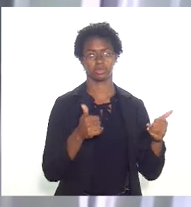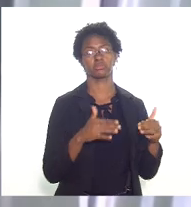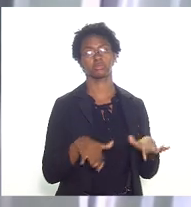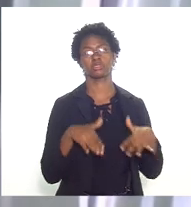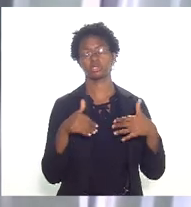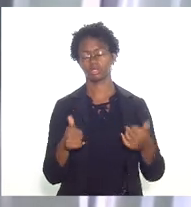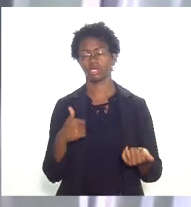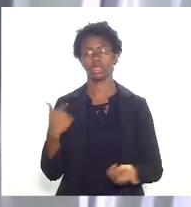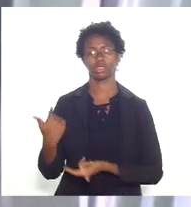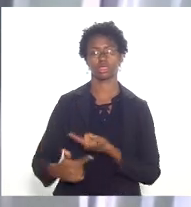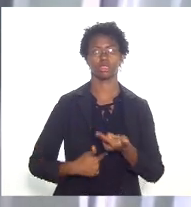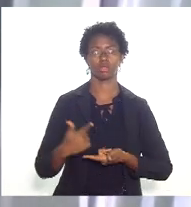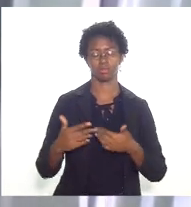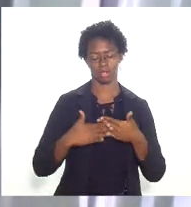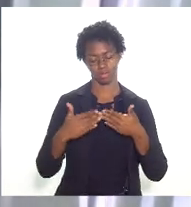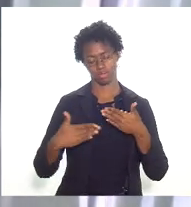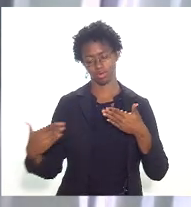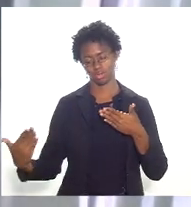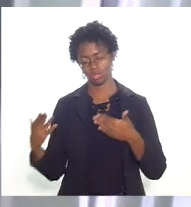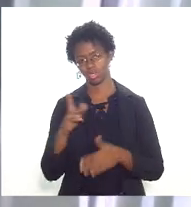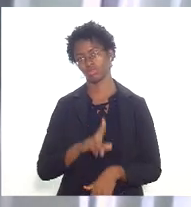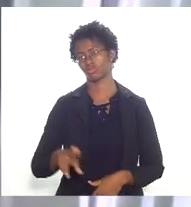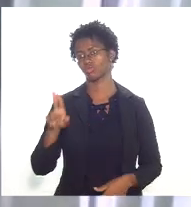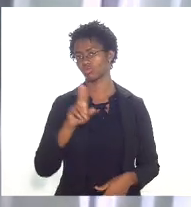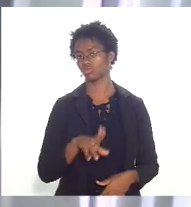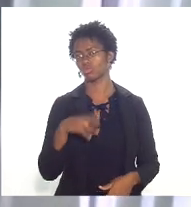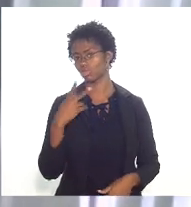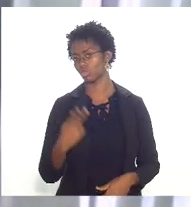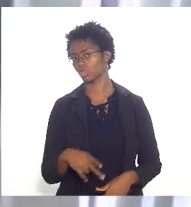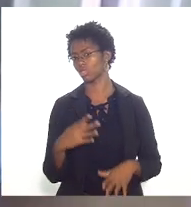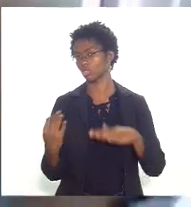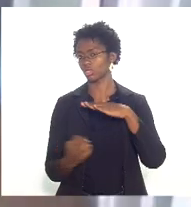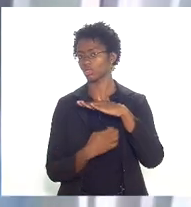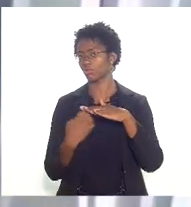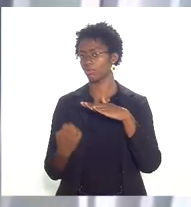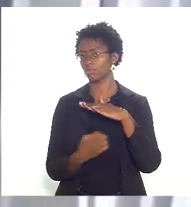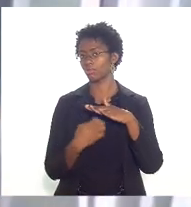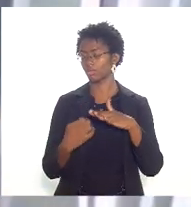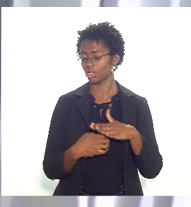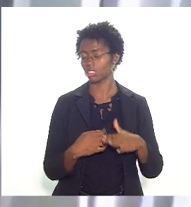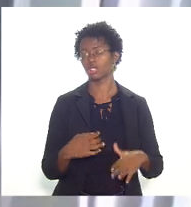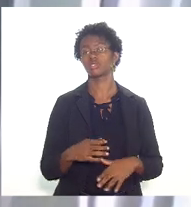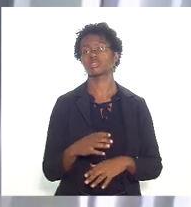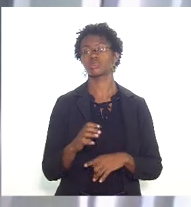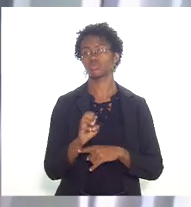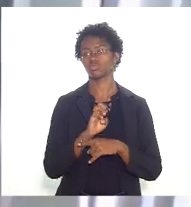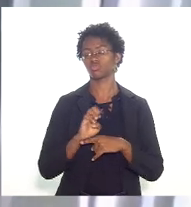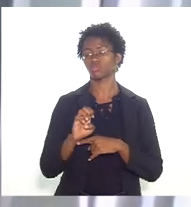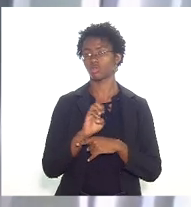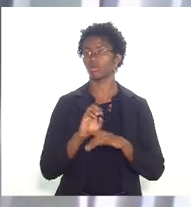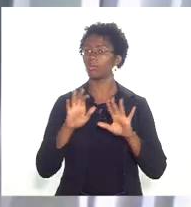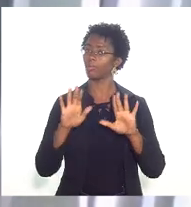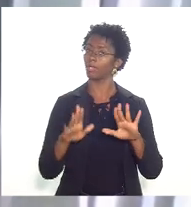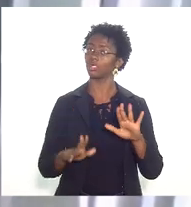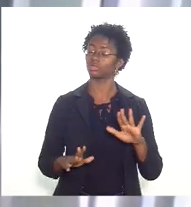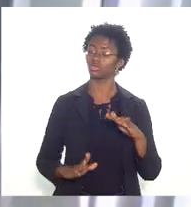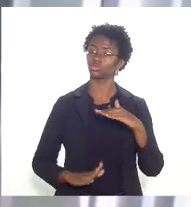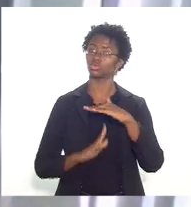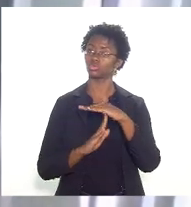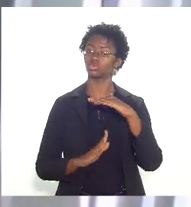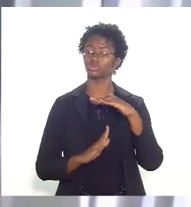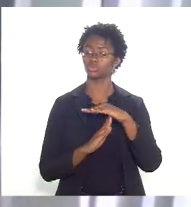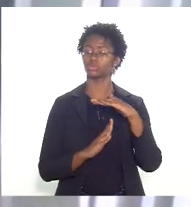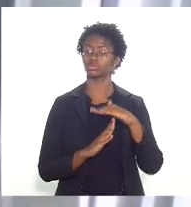a operação os processos de funcionamento desta empresa pública Estadual entretanto né os limites e as dificuldades